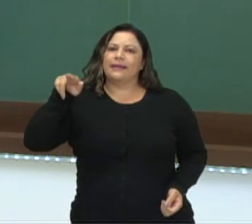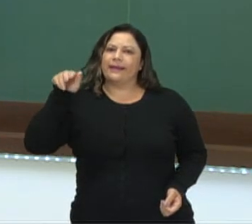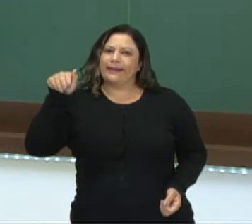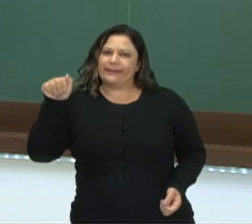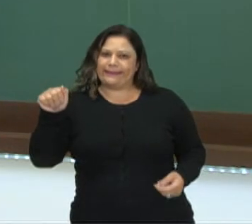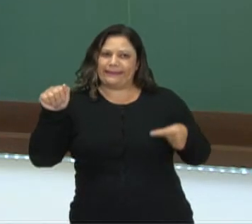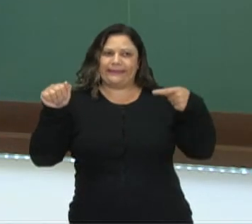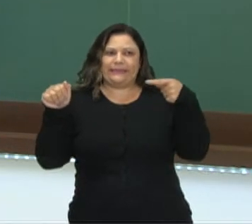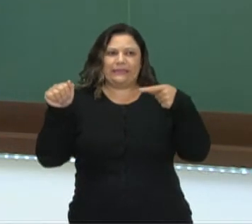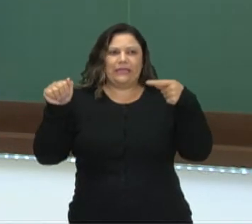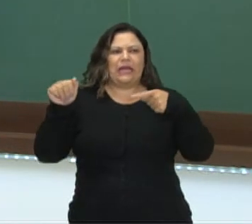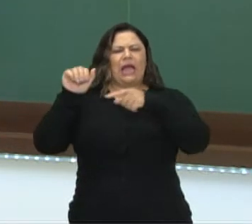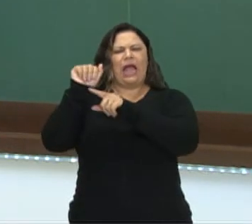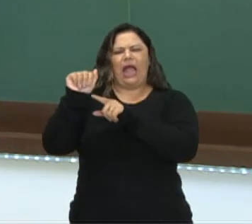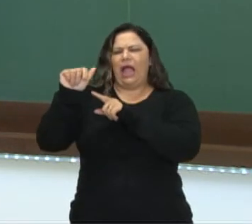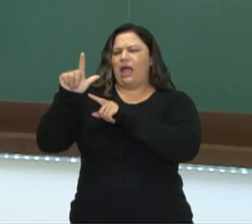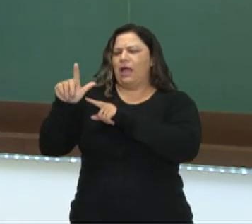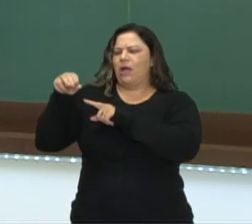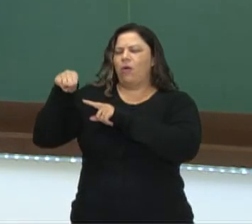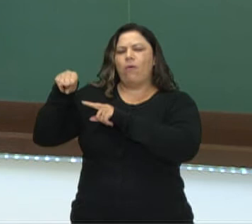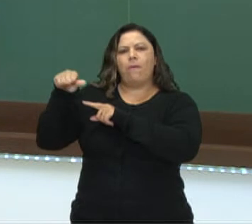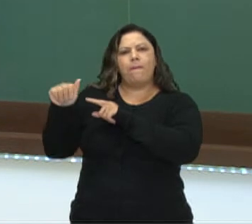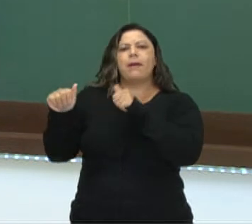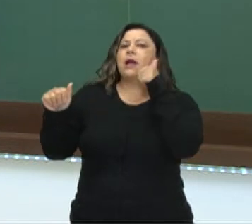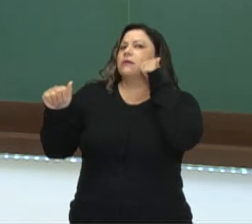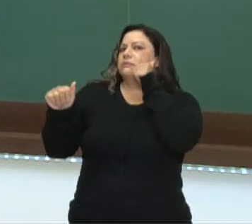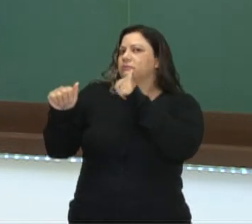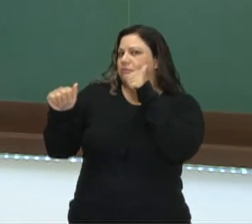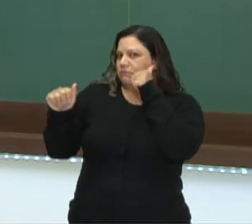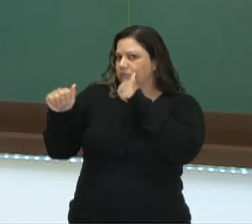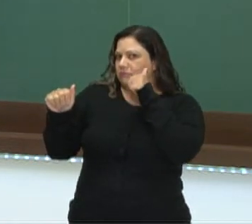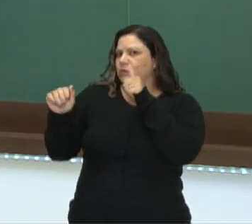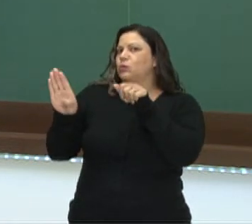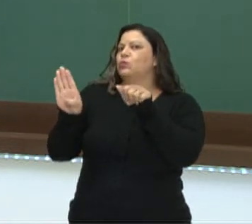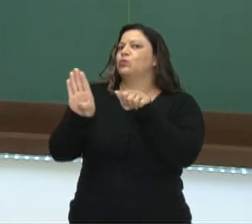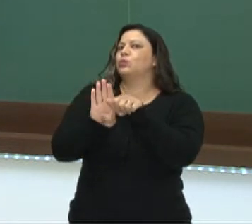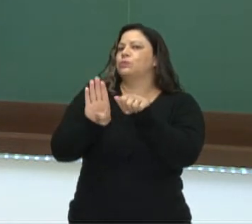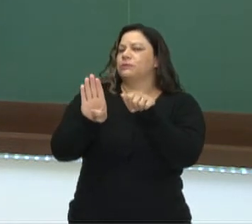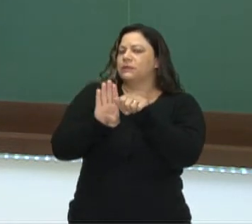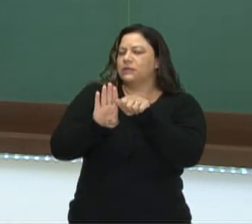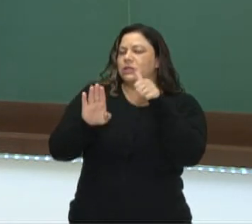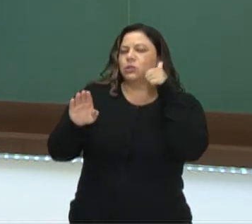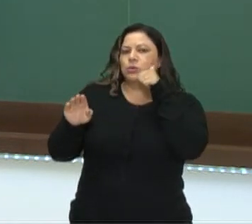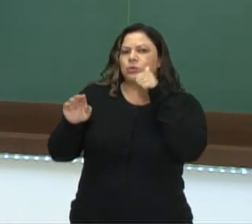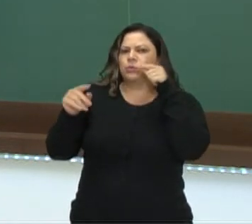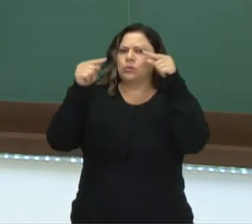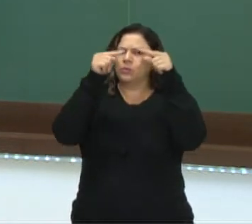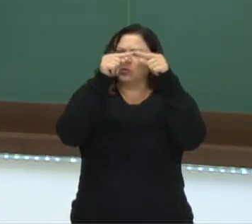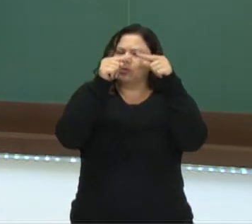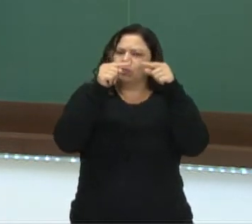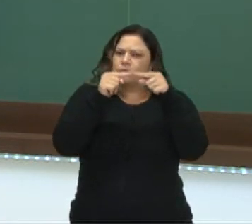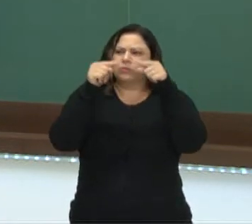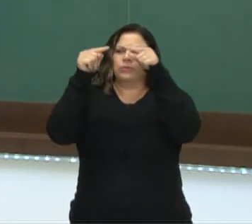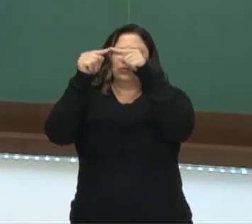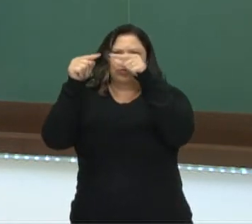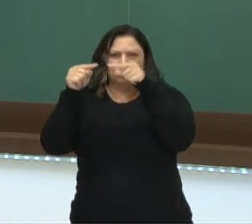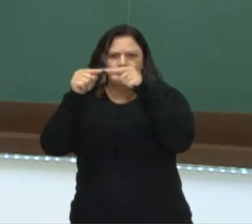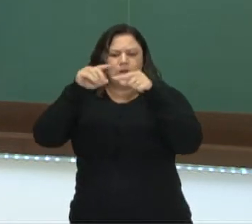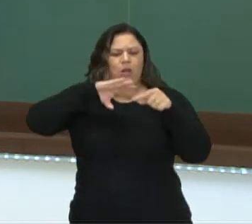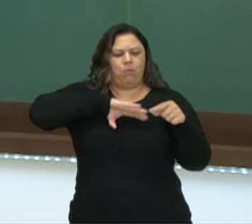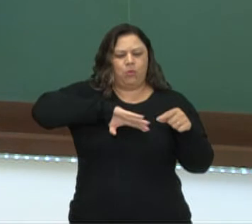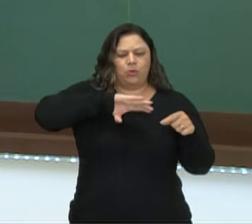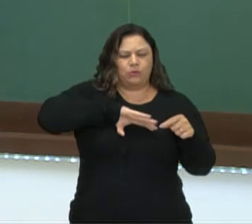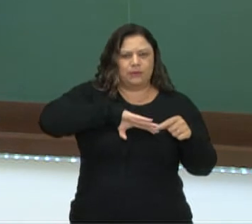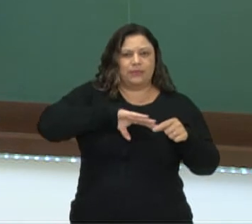alma é um substantivo feminino. Então, de regra de concordância, isso tanto no português quanto no espanhol,